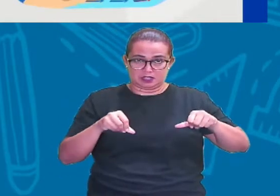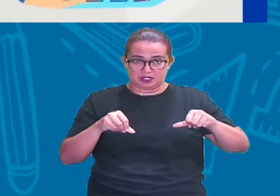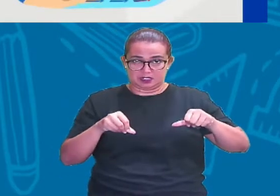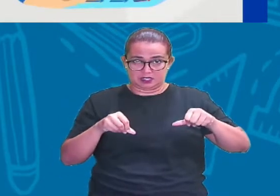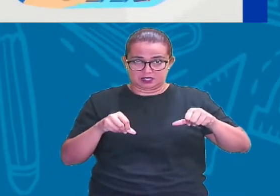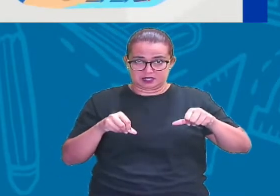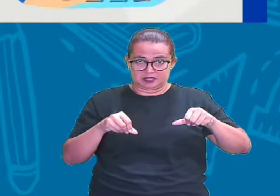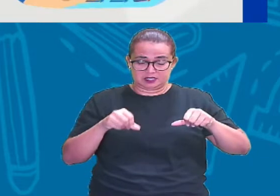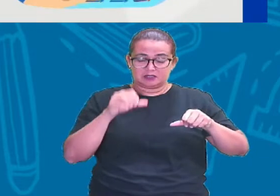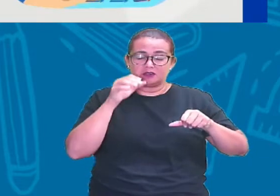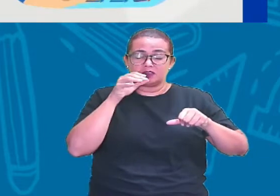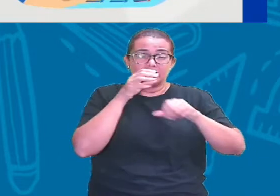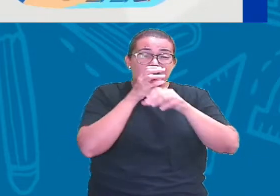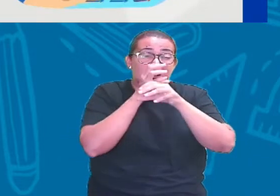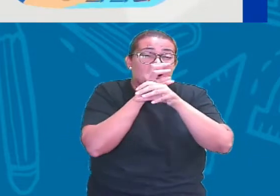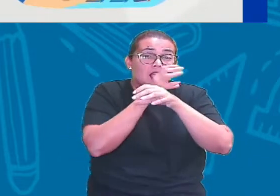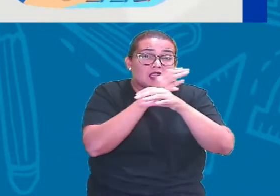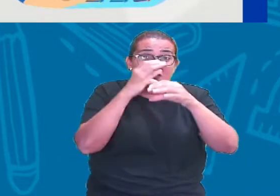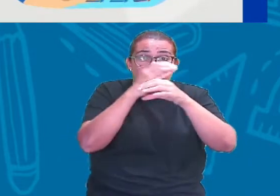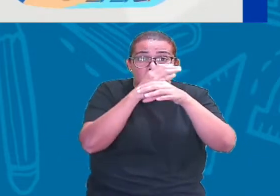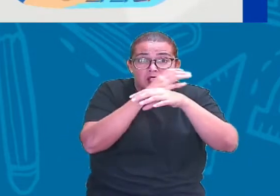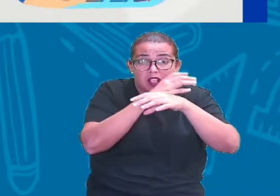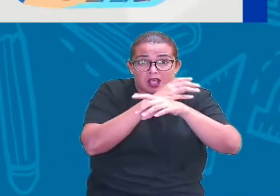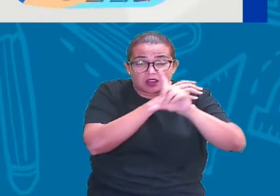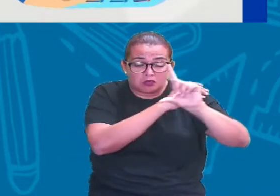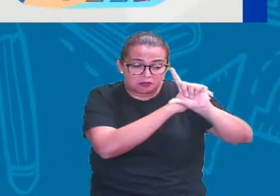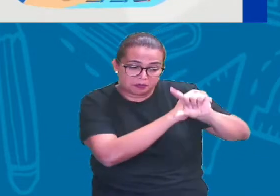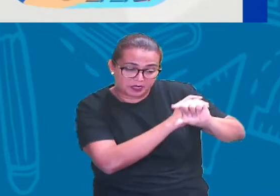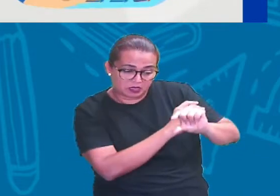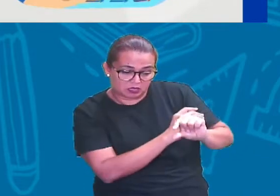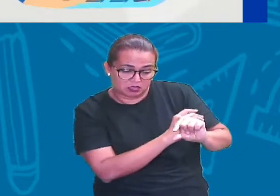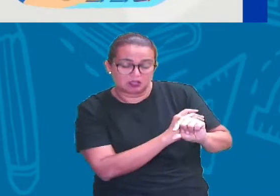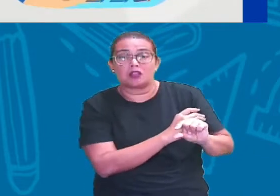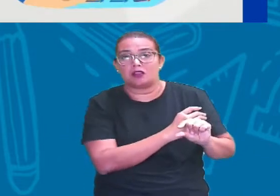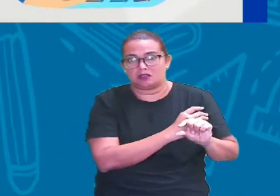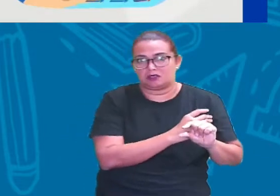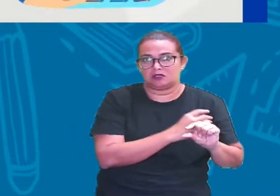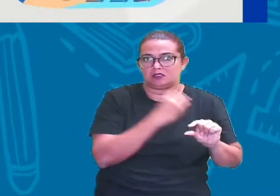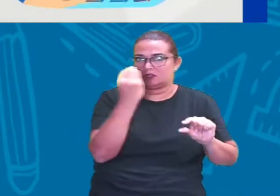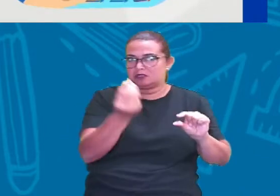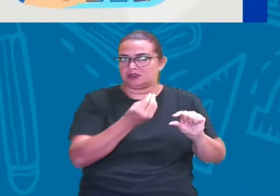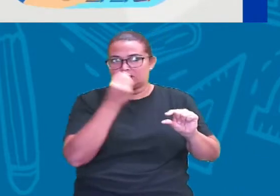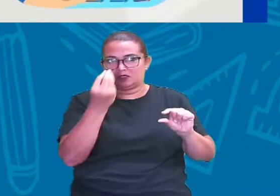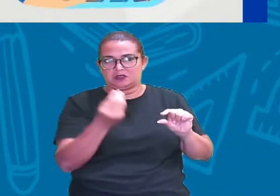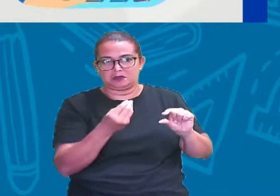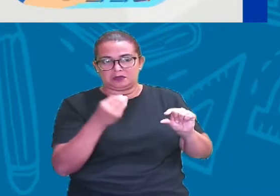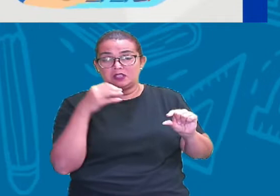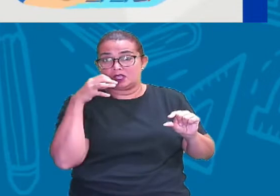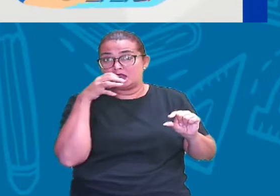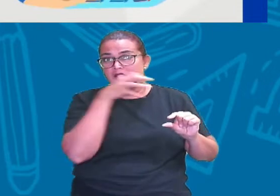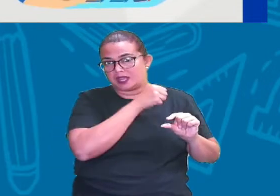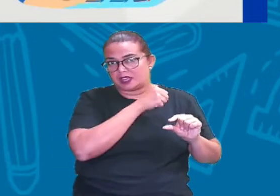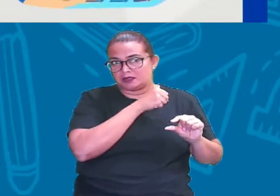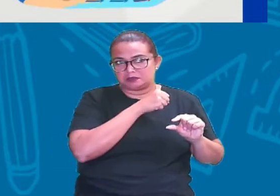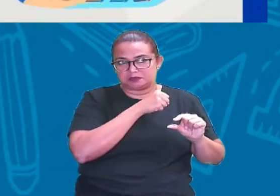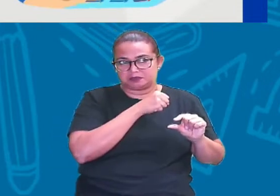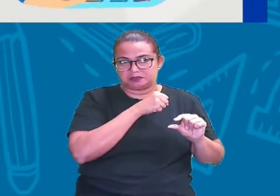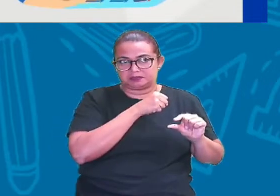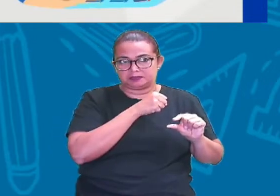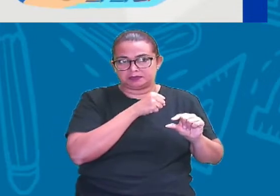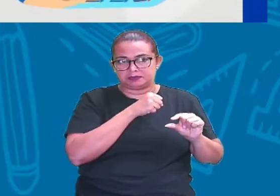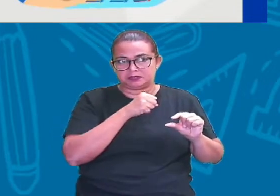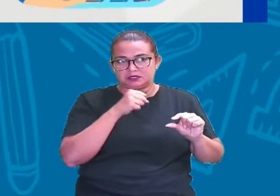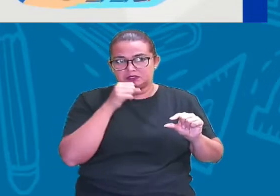da água, o que vai acontecer? O calor específico da areia, do mesmo jeito que é bem rápido para receber